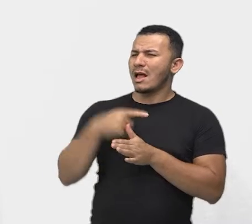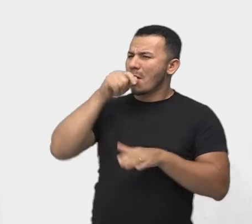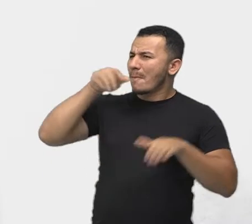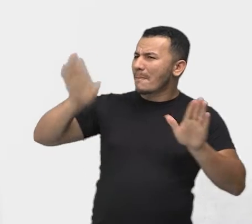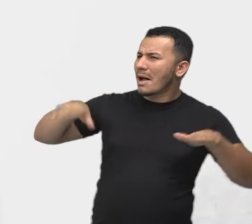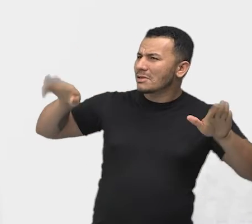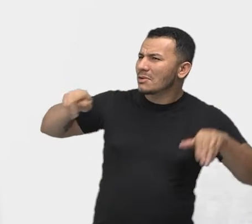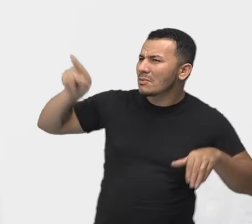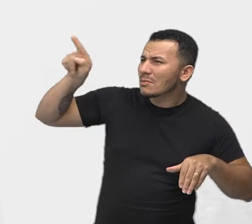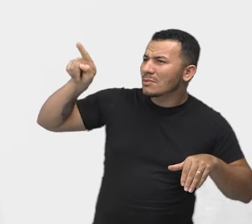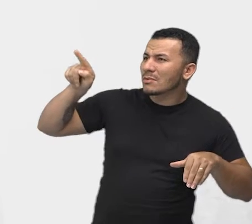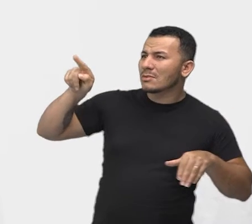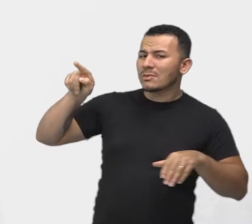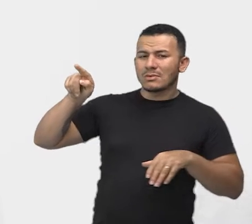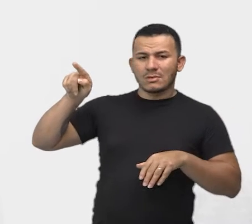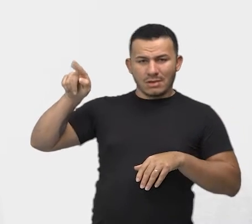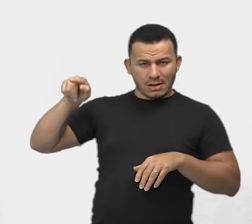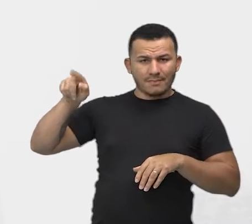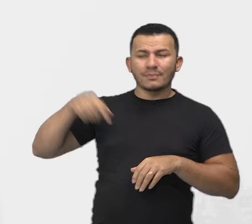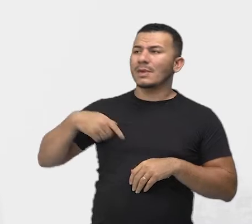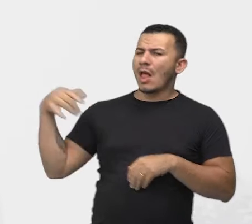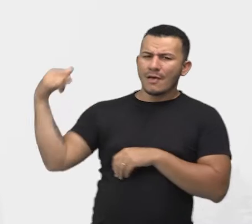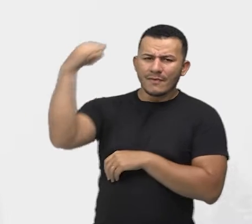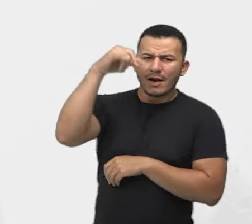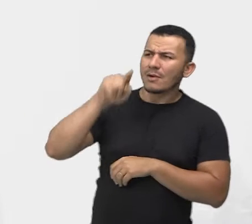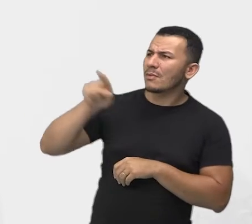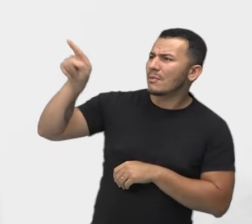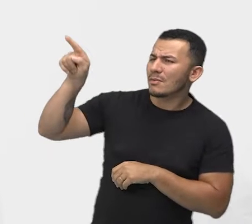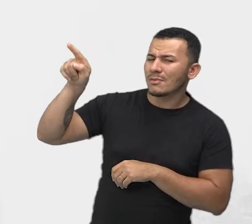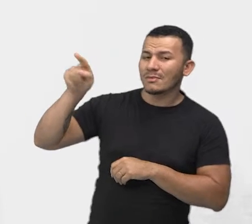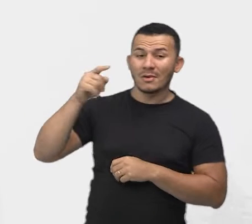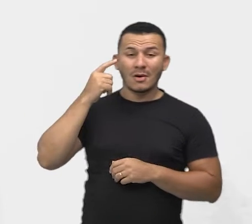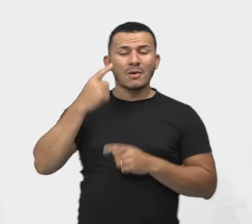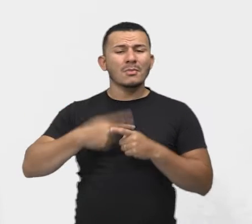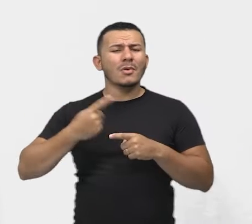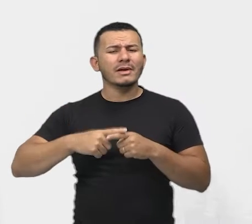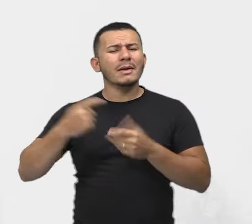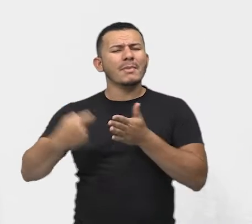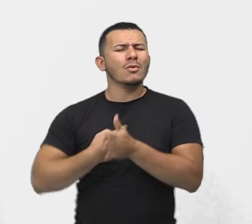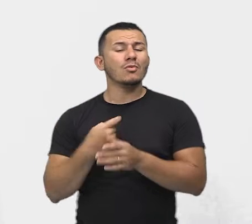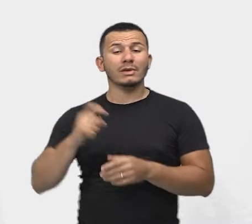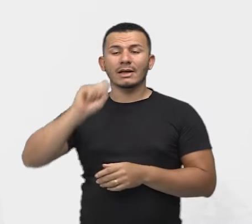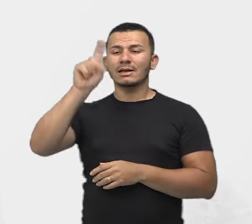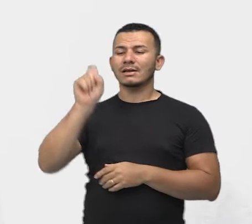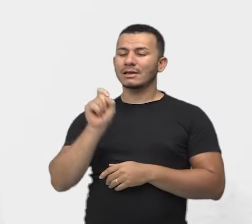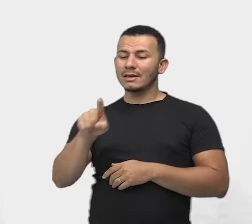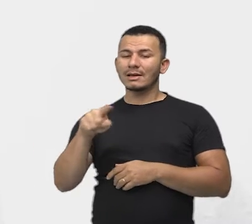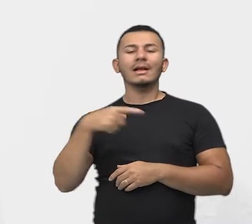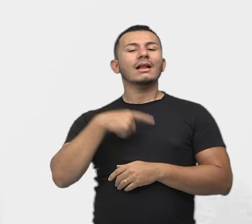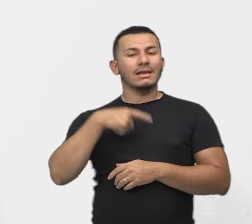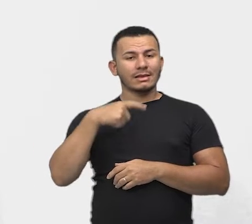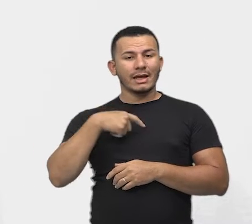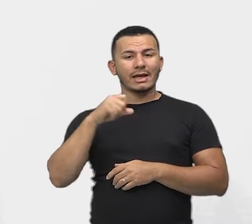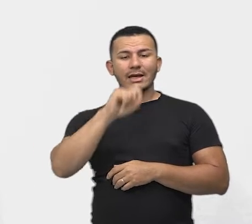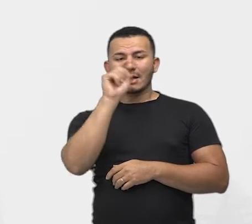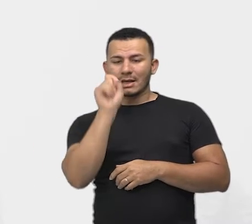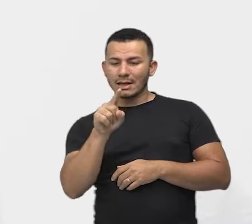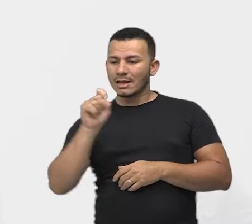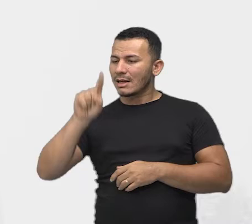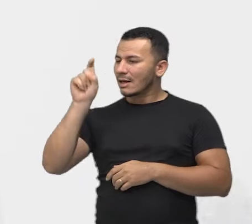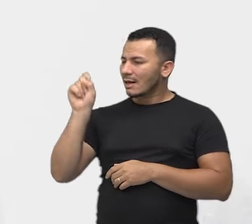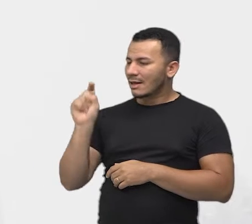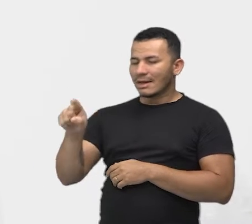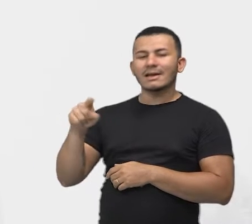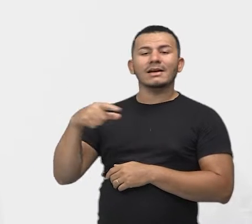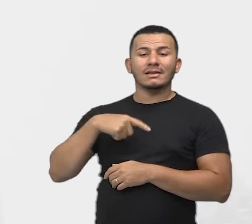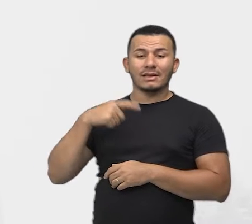e, ao fazer essa pergunta, há a presença de um ponto de interrogação e a entonação é diferenciada da